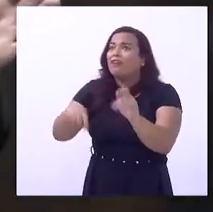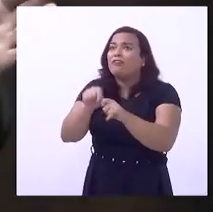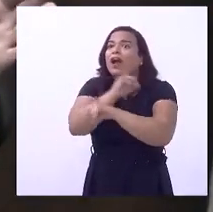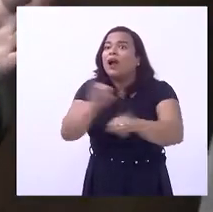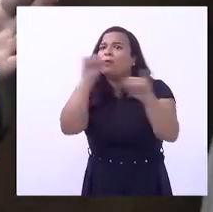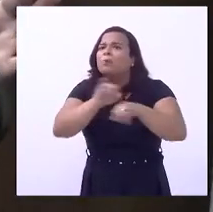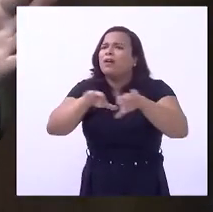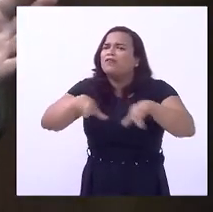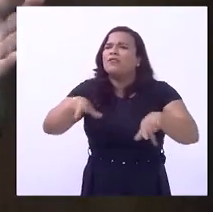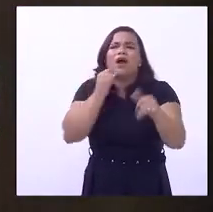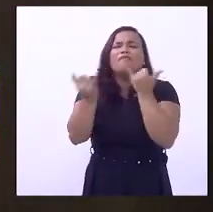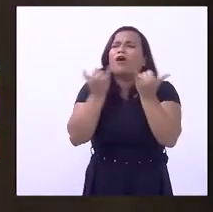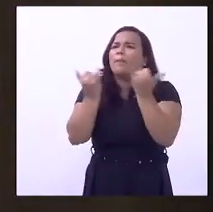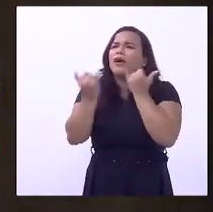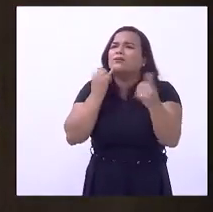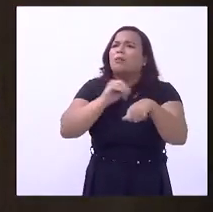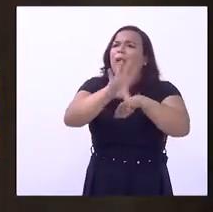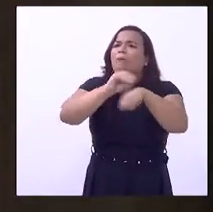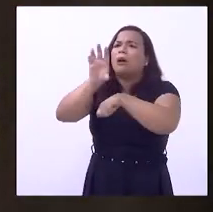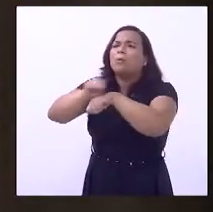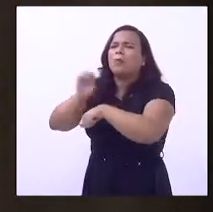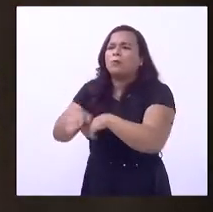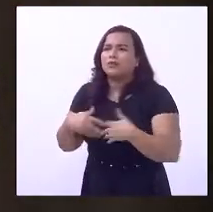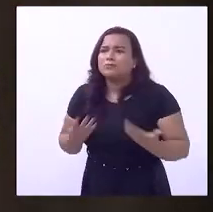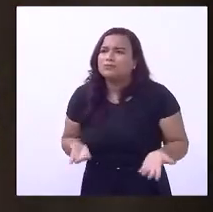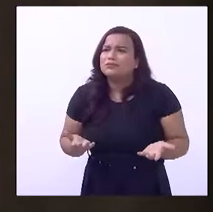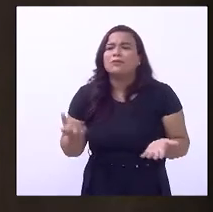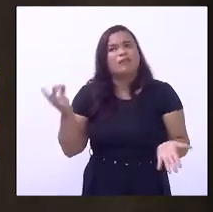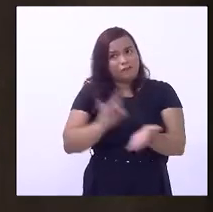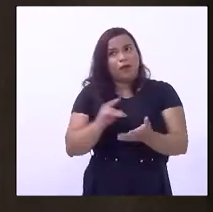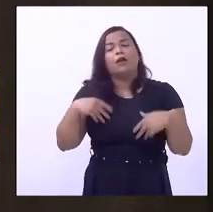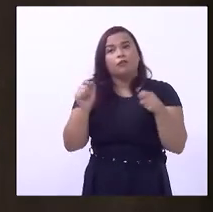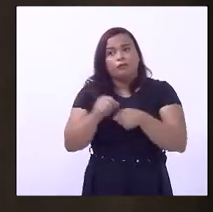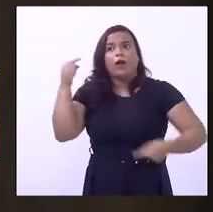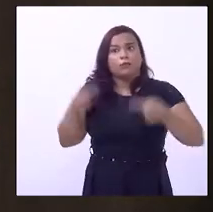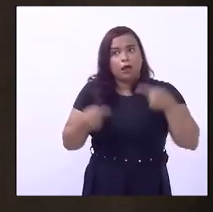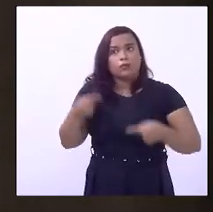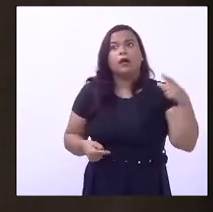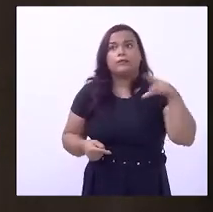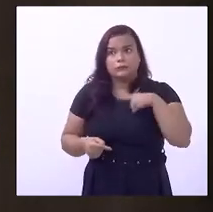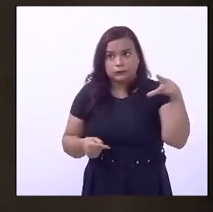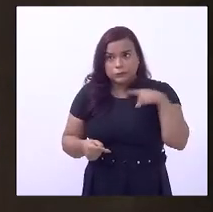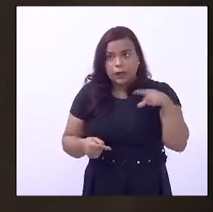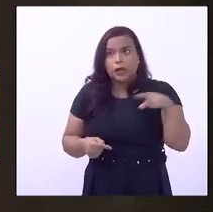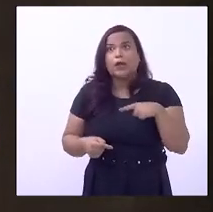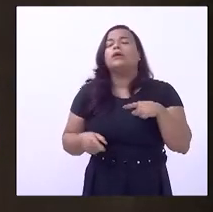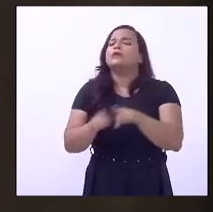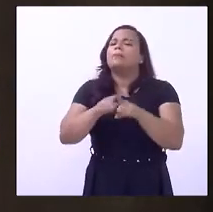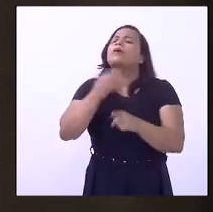campanhas informativas. Então, na verdade, eu estou fazendo esse debate aqui